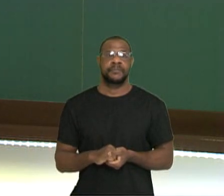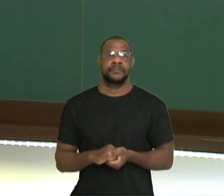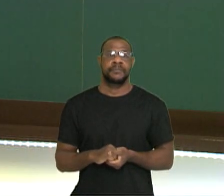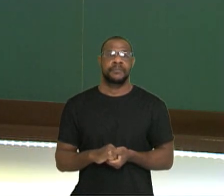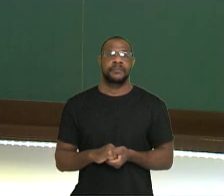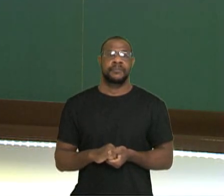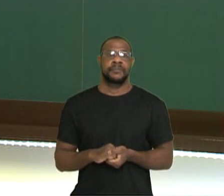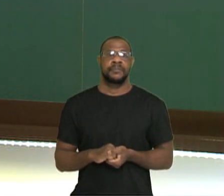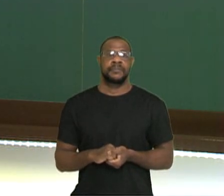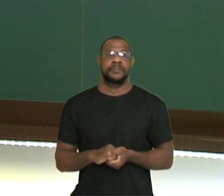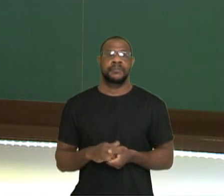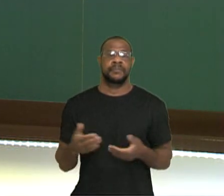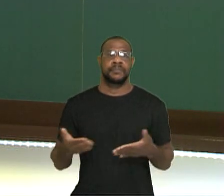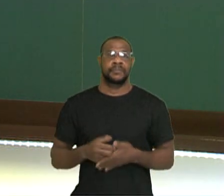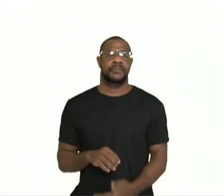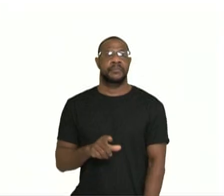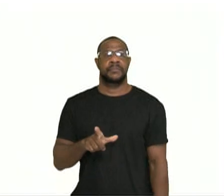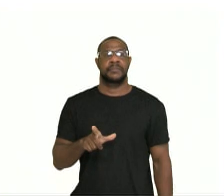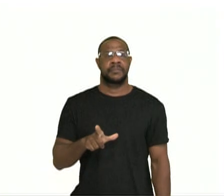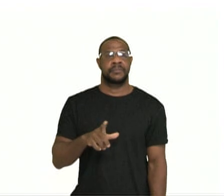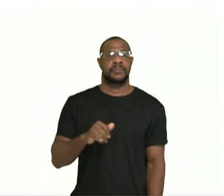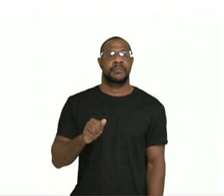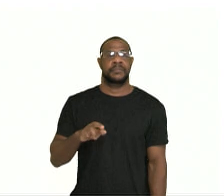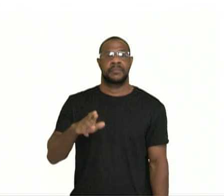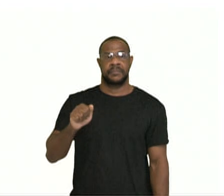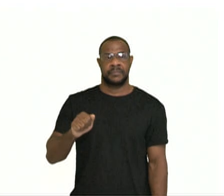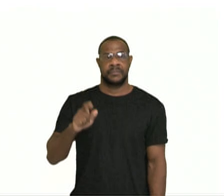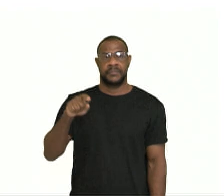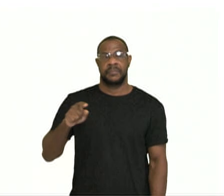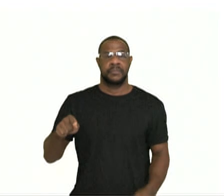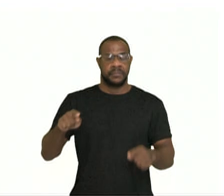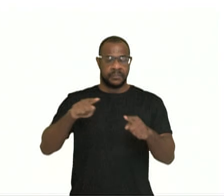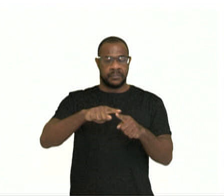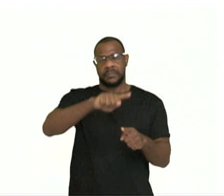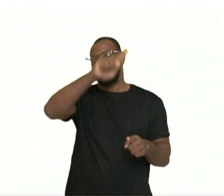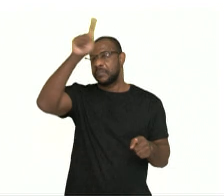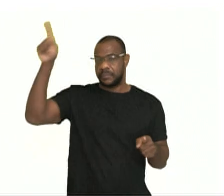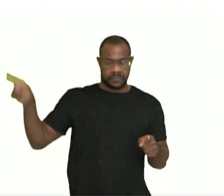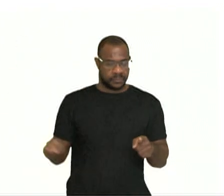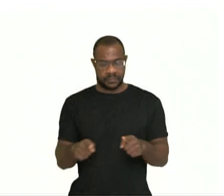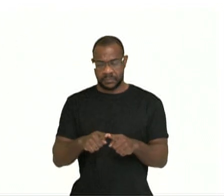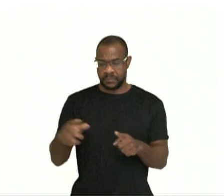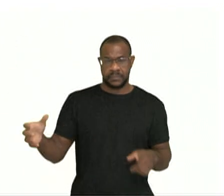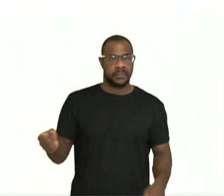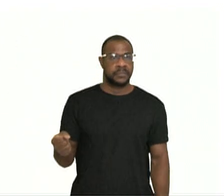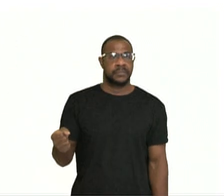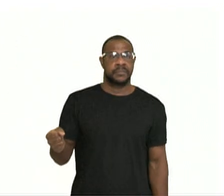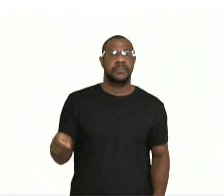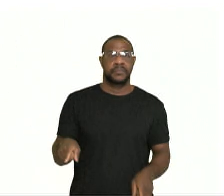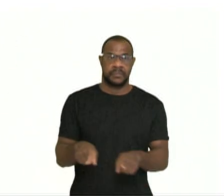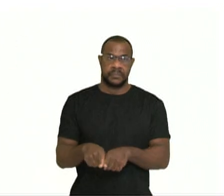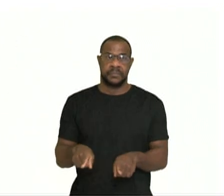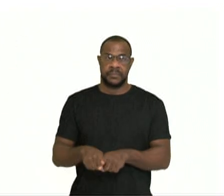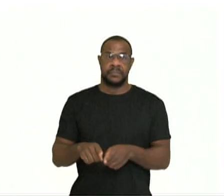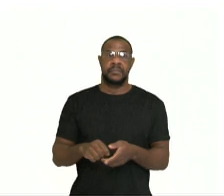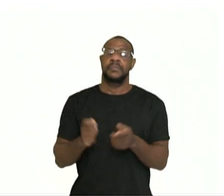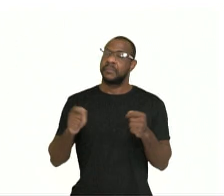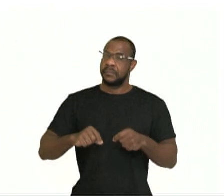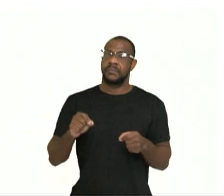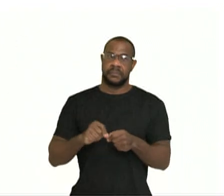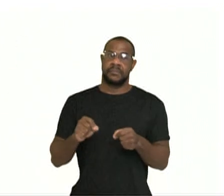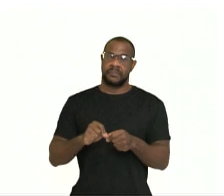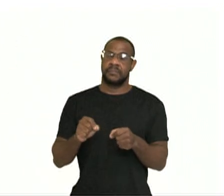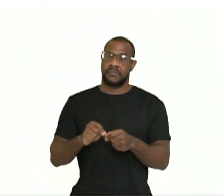A lira, né? Então a lira também é um aro circular, uma variação do trapézio, no qual também pode ser executadas